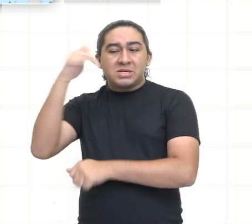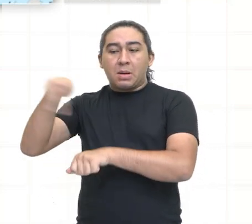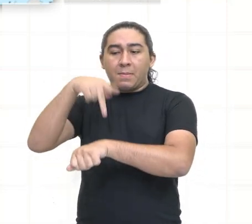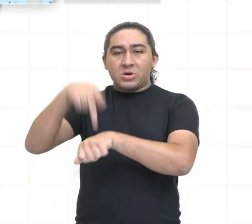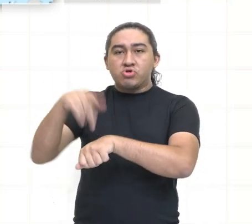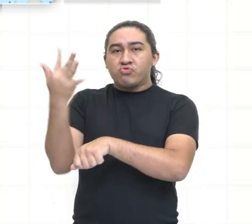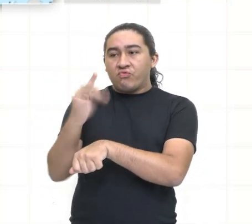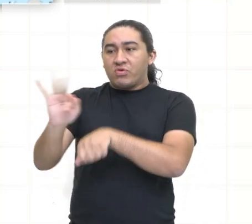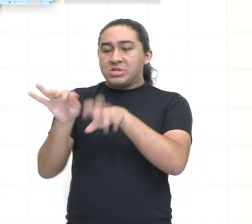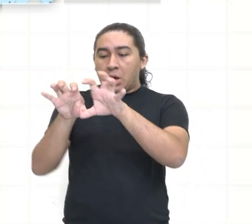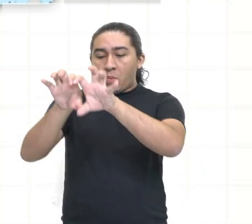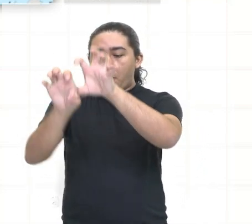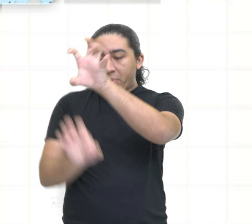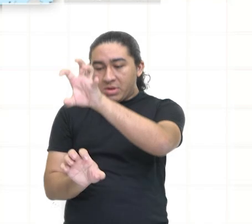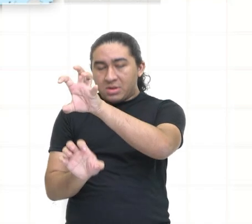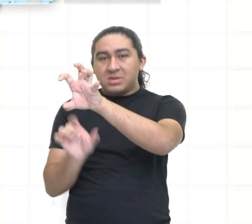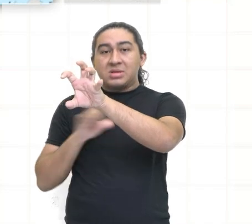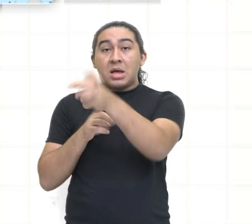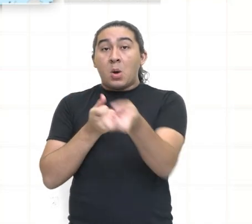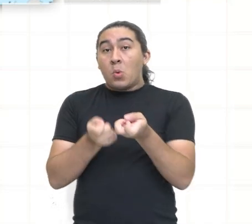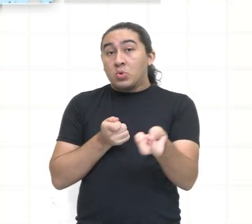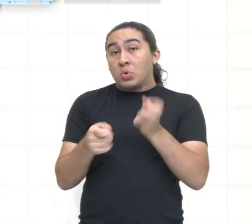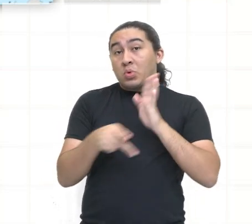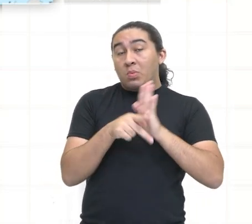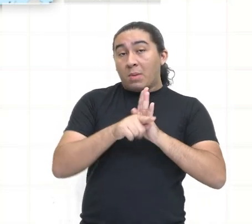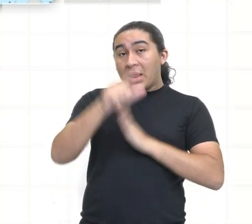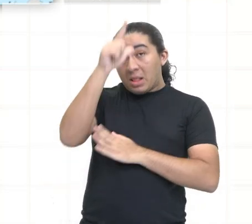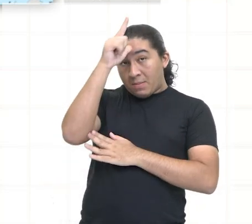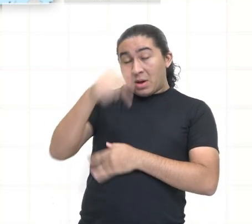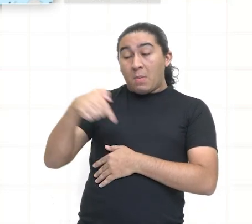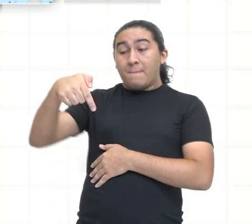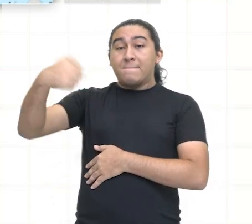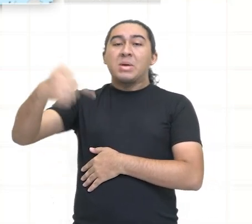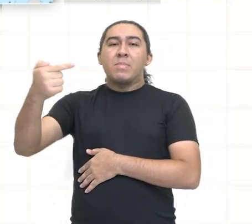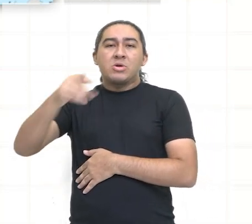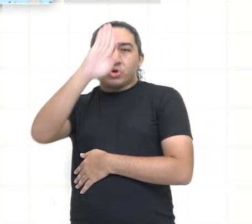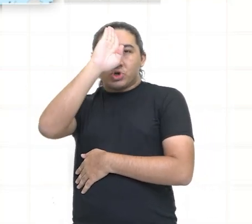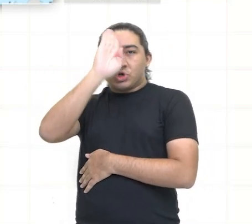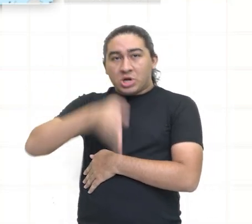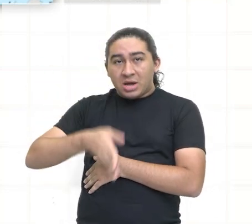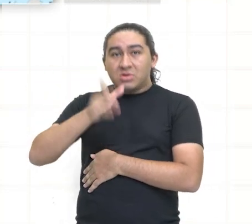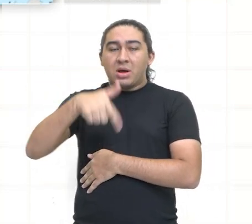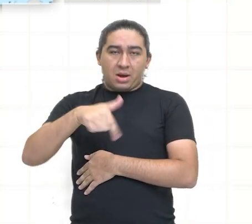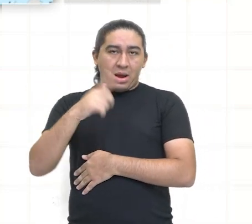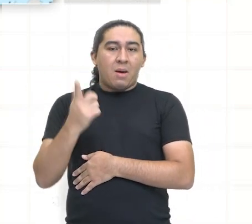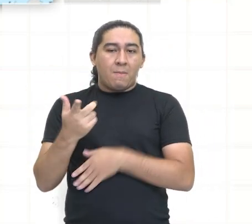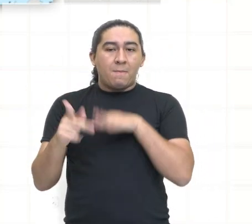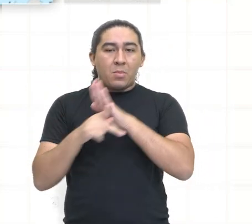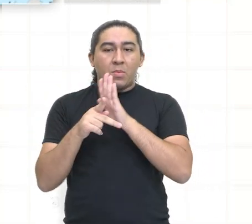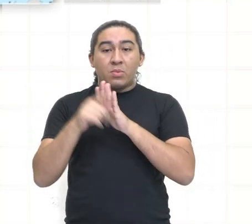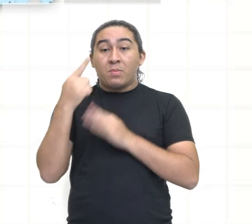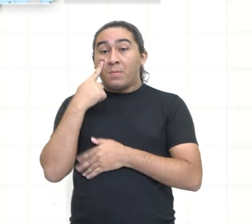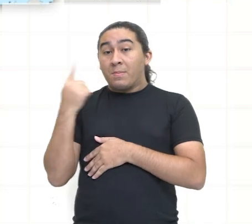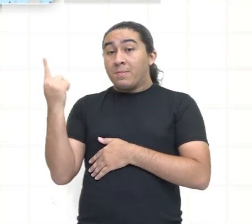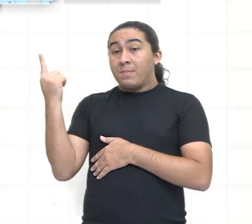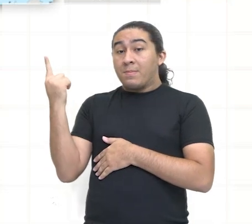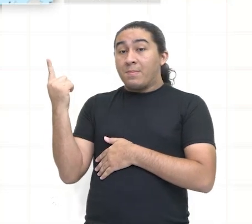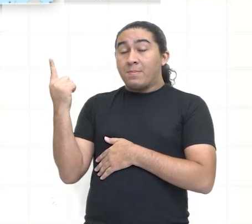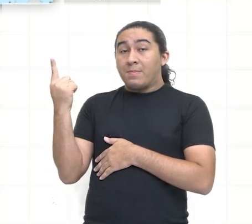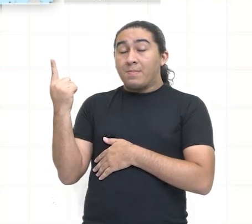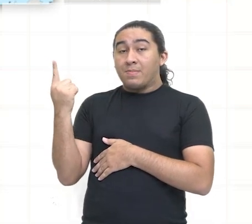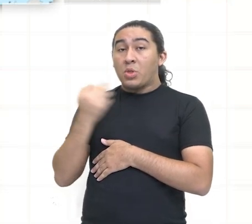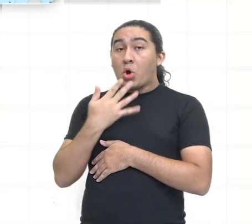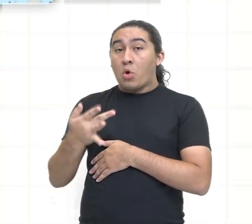em dois territórios controlados pela Alemanha. O primeiro controlado diretamente pela Alemanha, que aqui está pintado